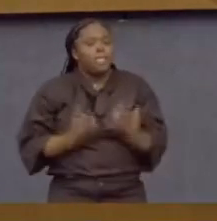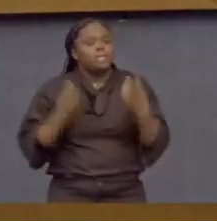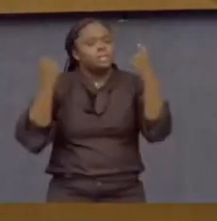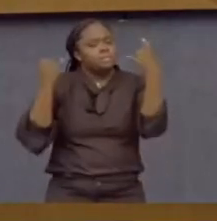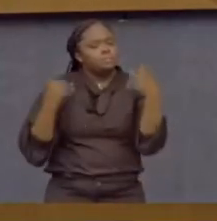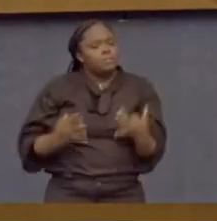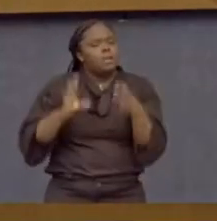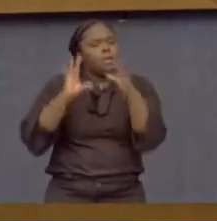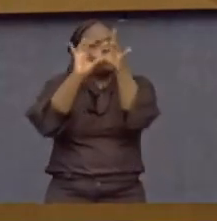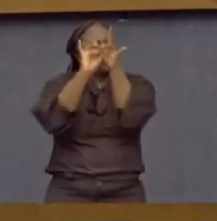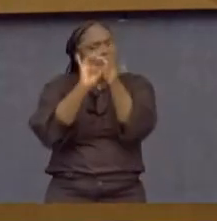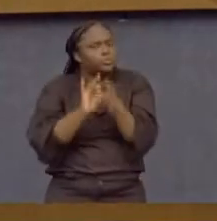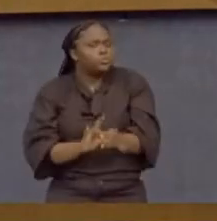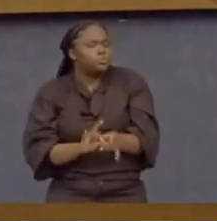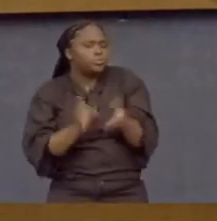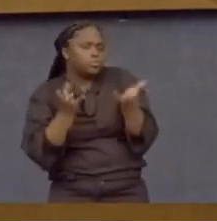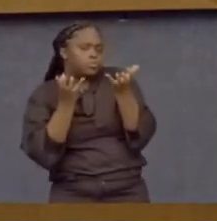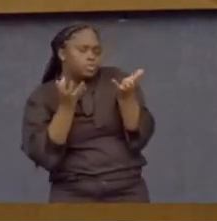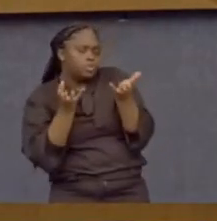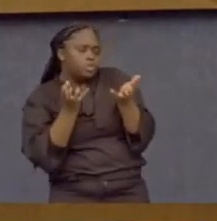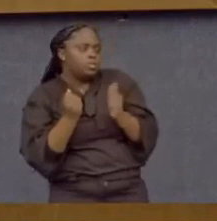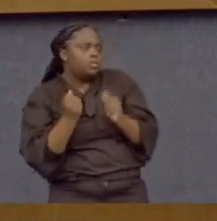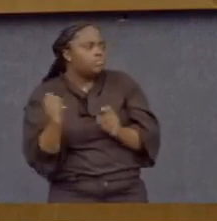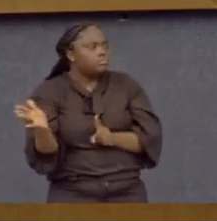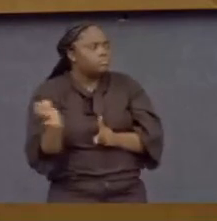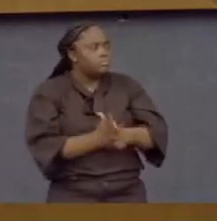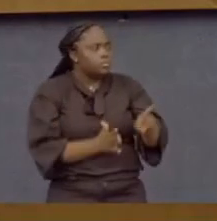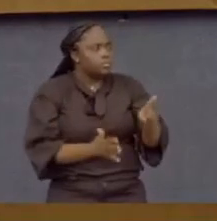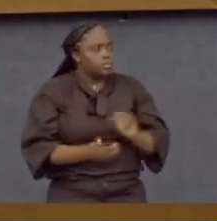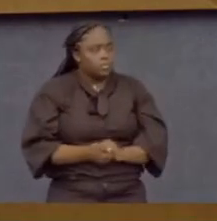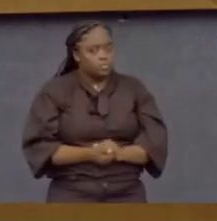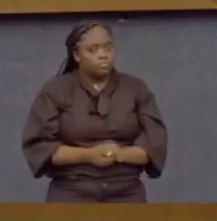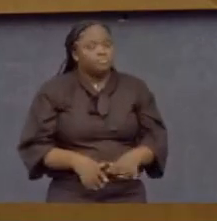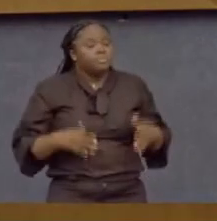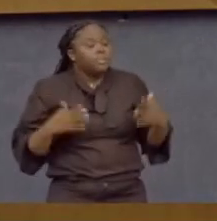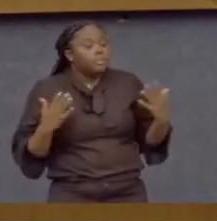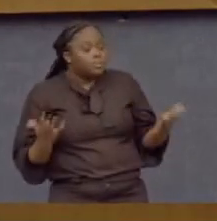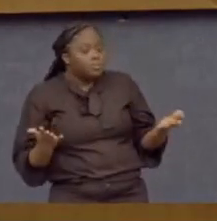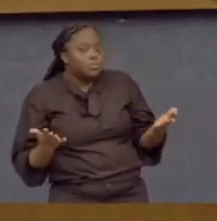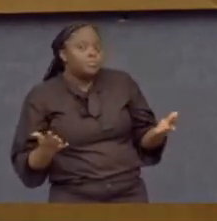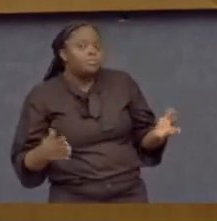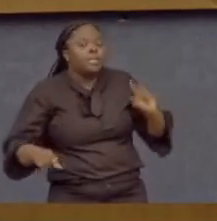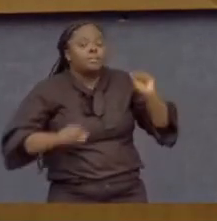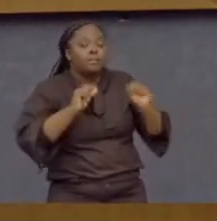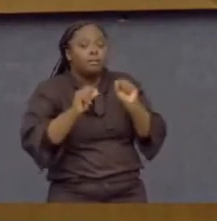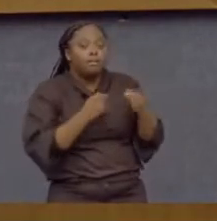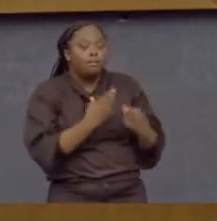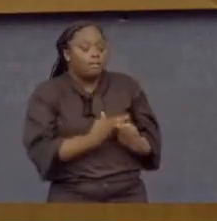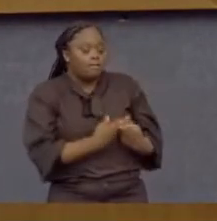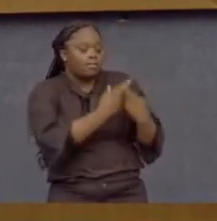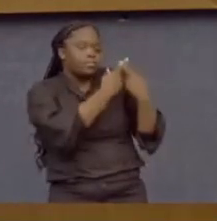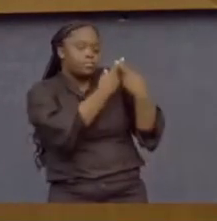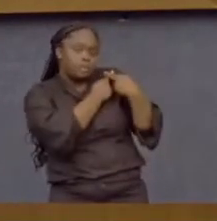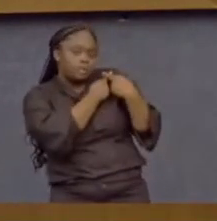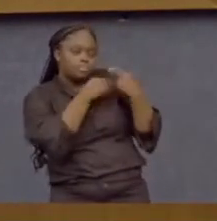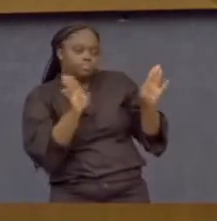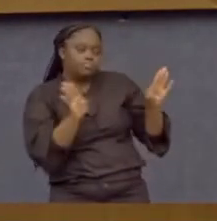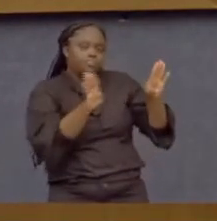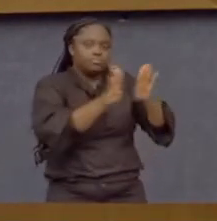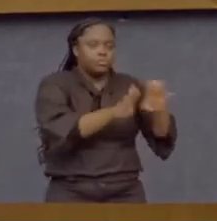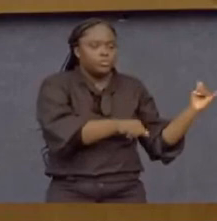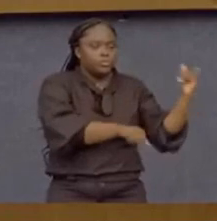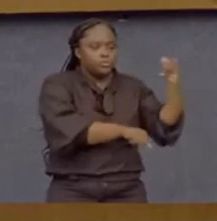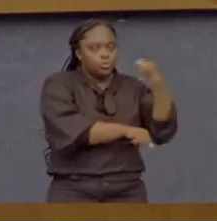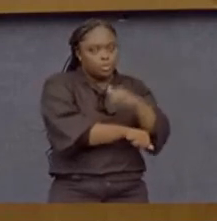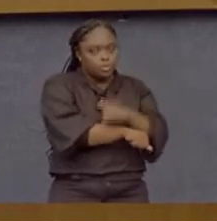contexto, gostaria de fazer, então, para o senhor a seguinte pergunta. Afinal de contas, quem é responsável pelo fechamento do